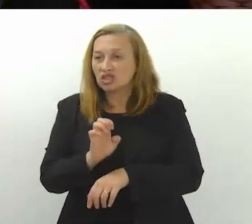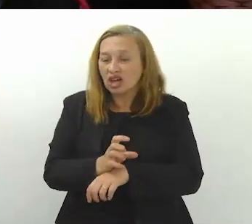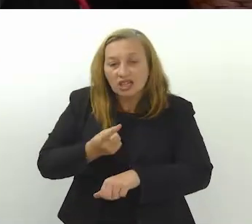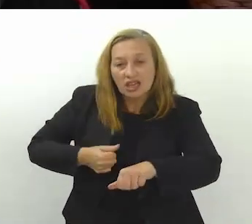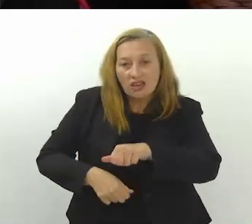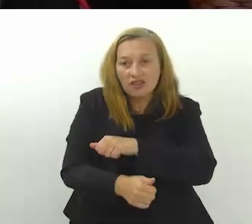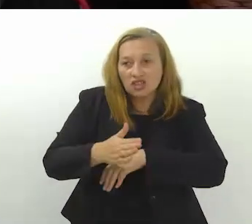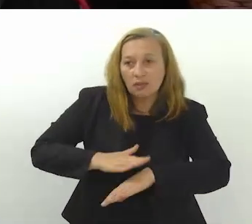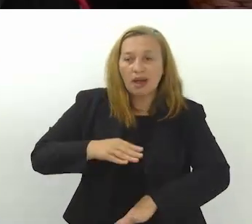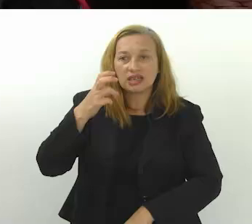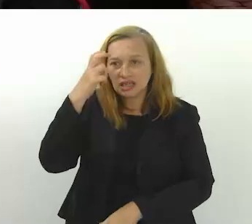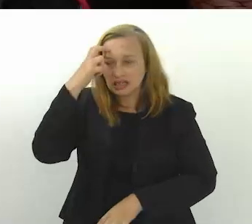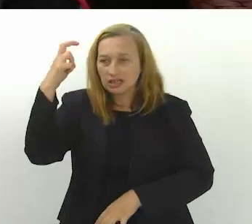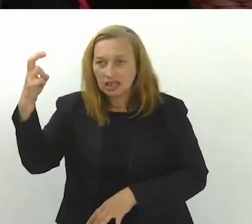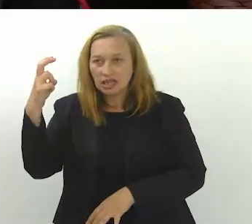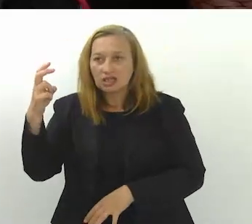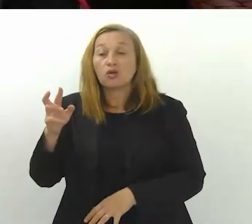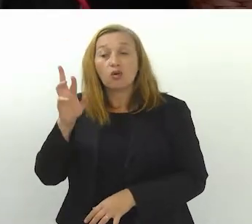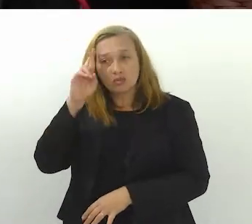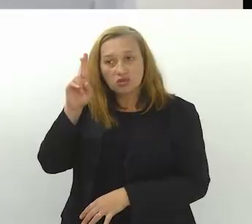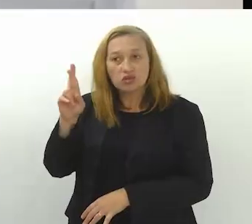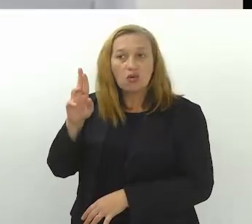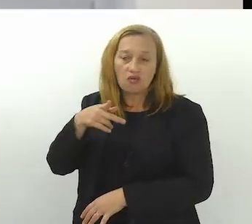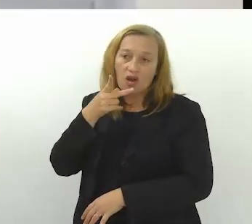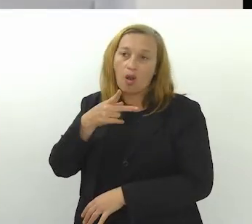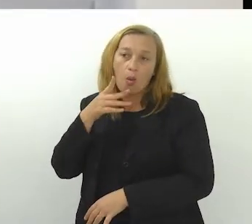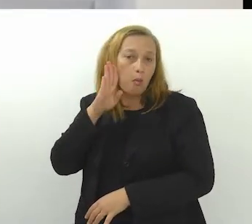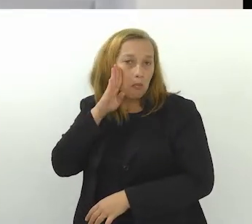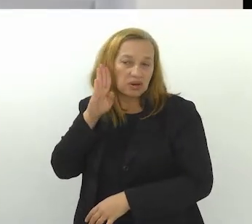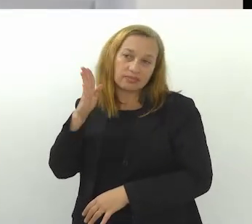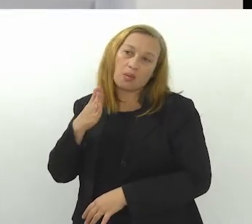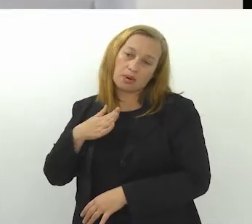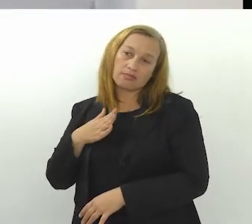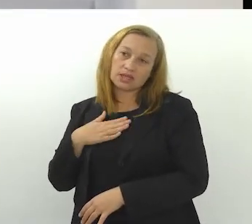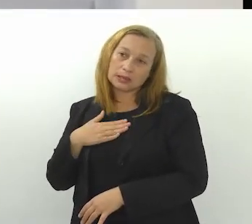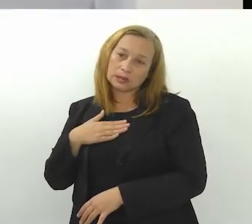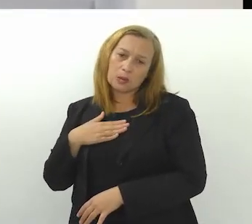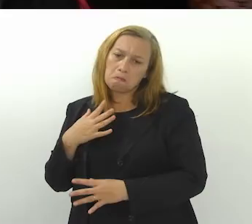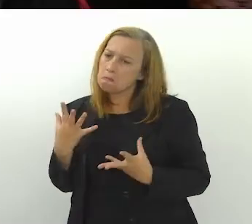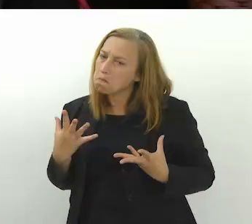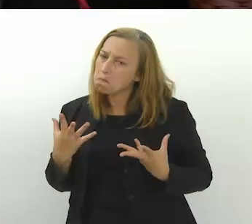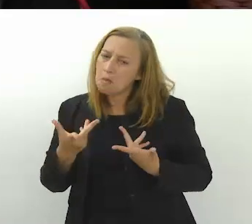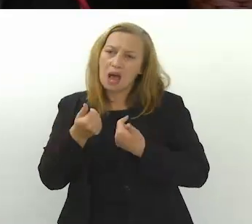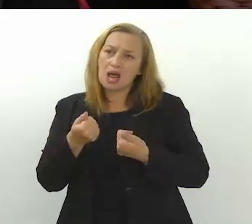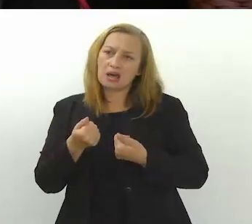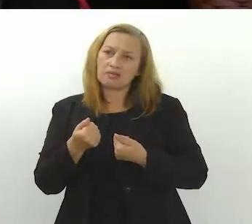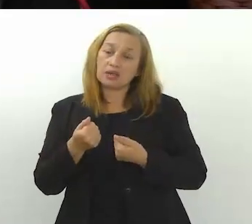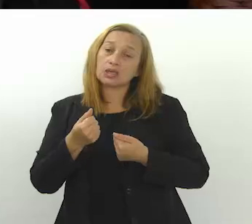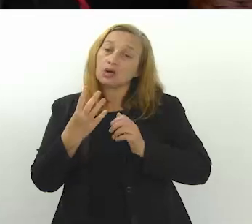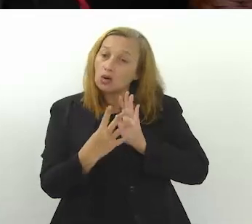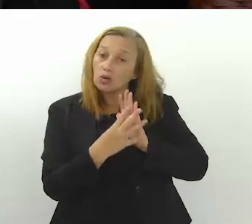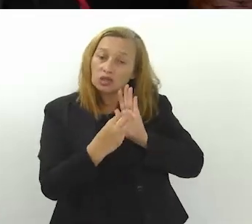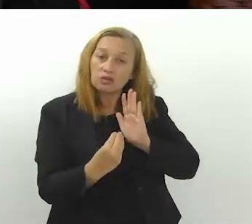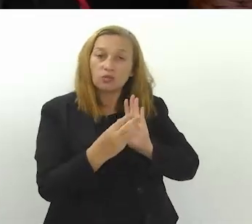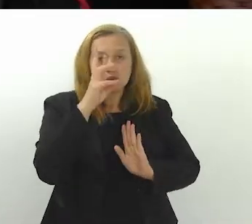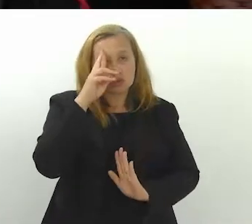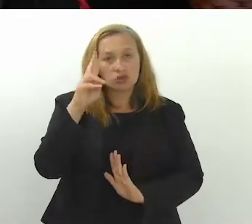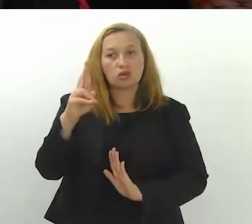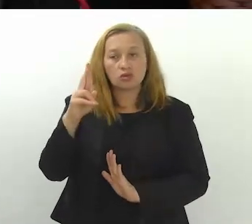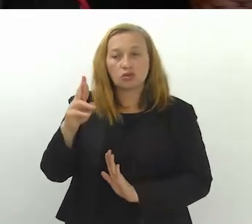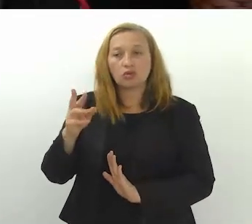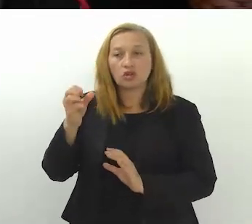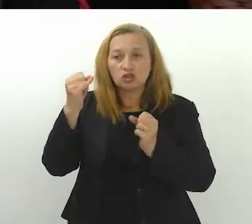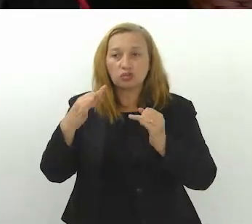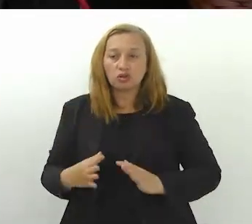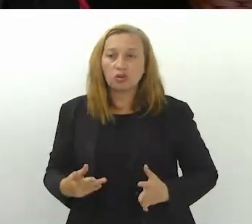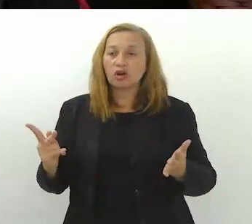elas investam cada vez mais na inteligência, conforme o senhor disse. E para mim foi fundamental, foi sensacional esse exemplo que o senhor